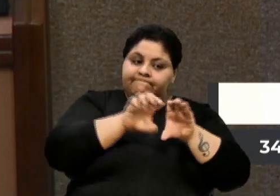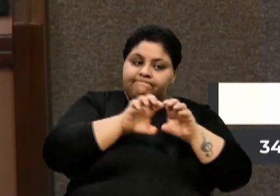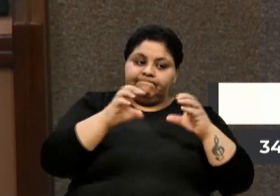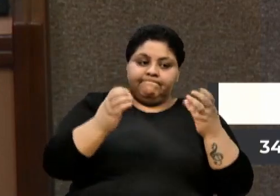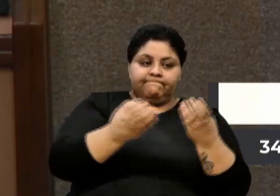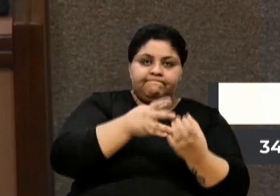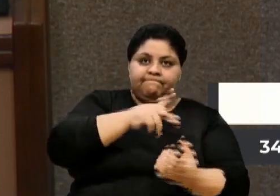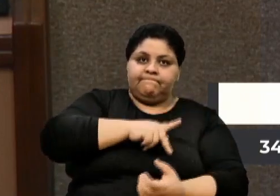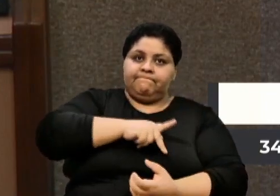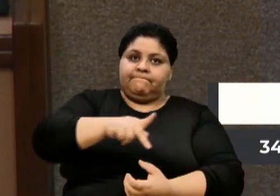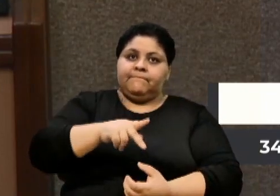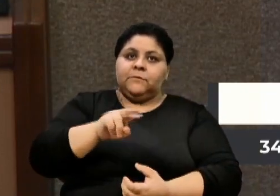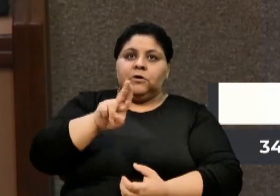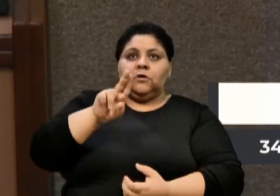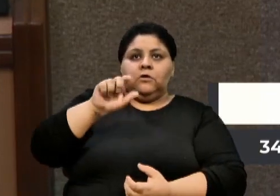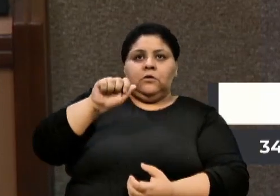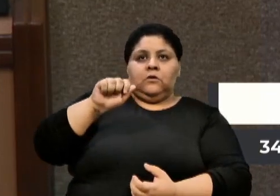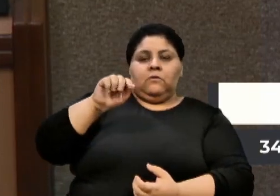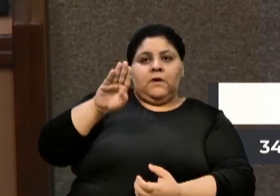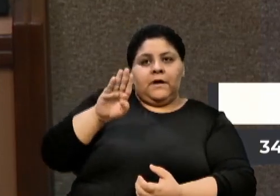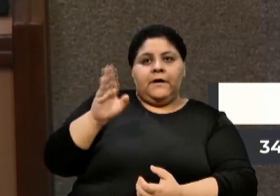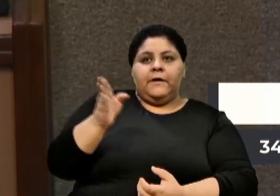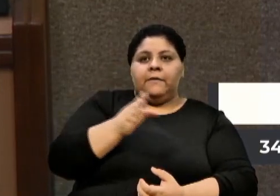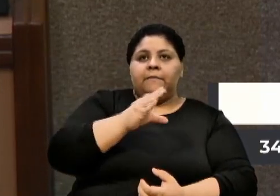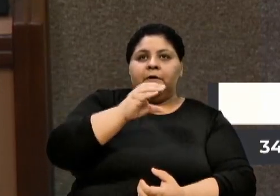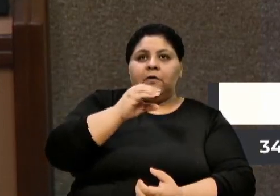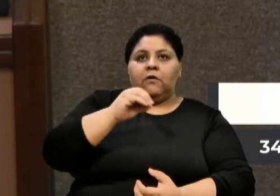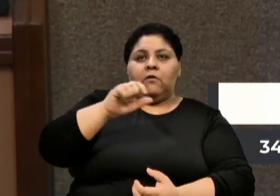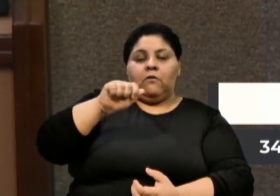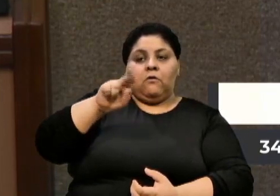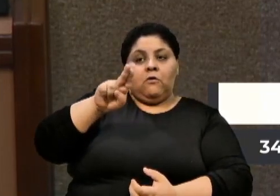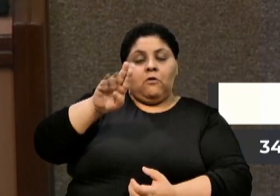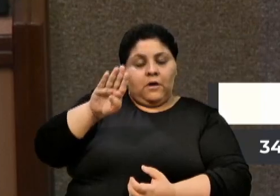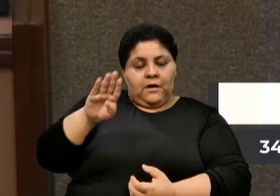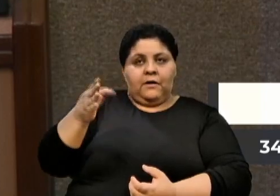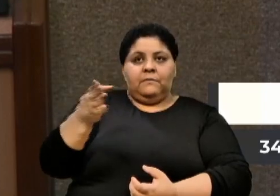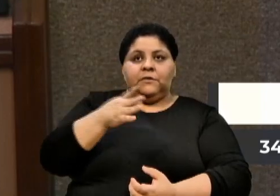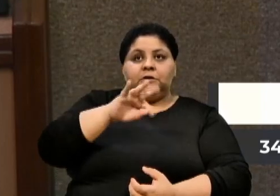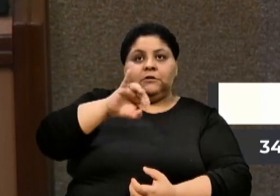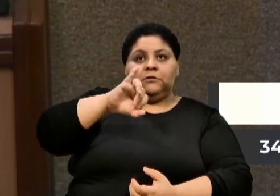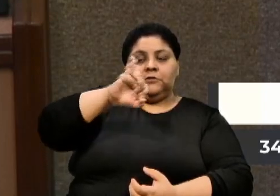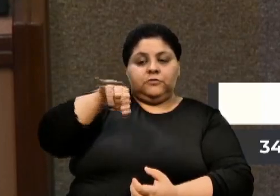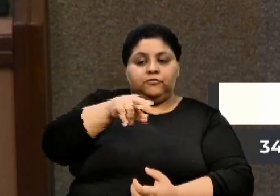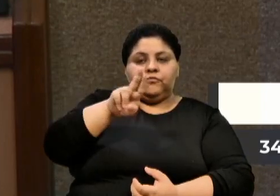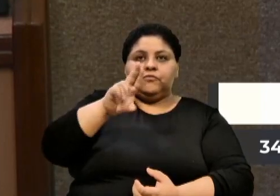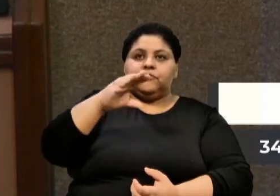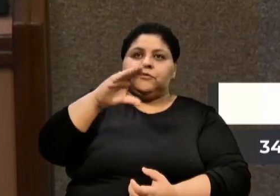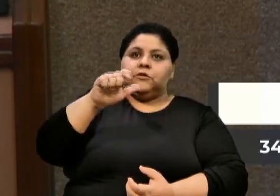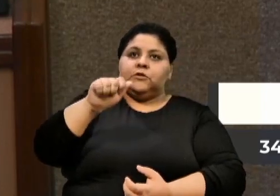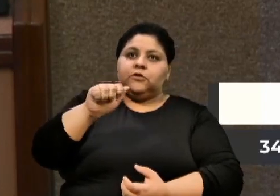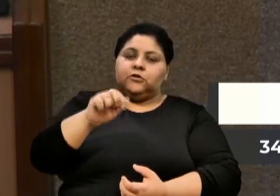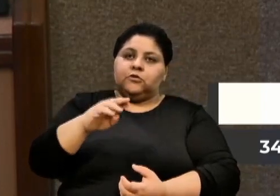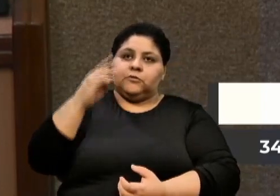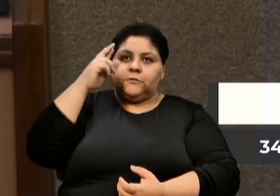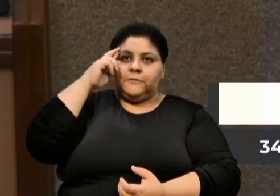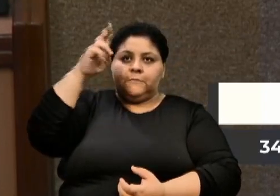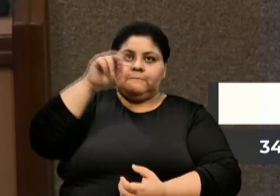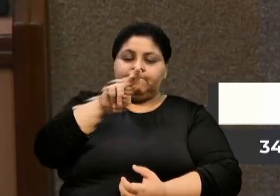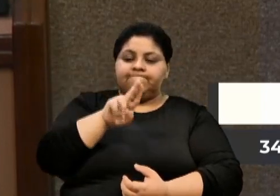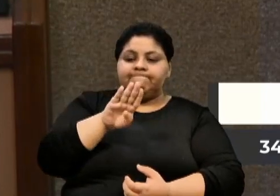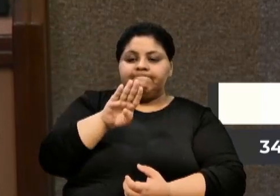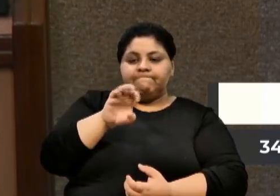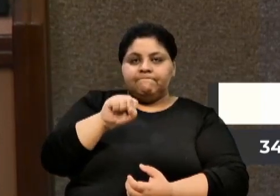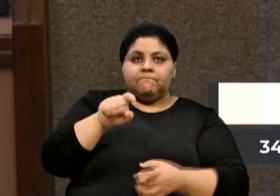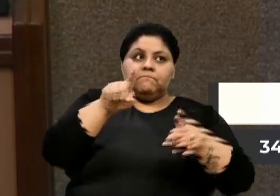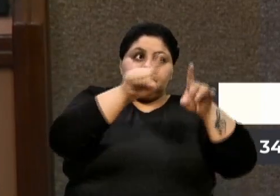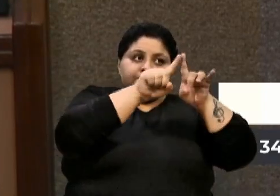presidente da MOB do Tijuca, do Moinho, a gerente da UBS, os